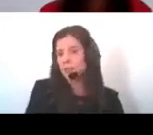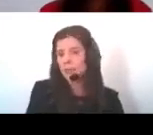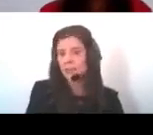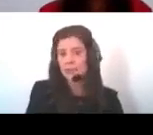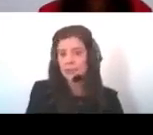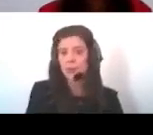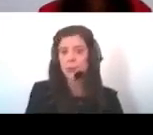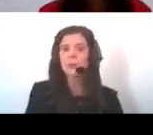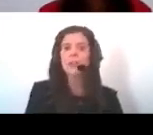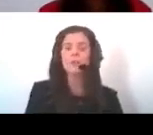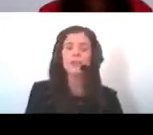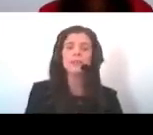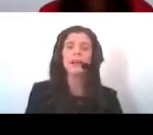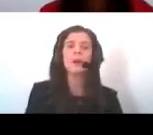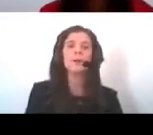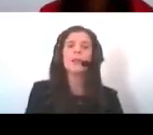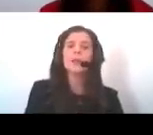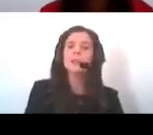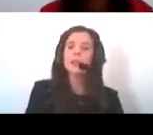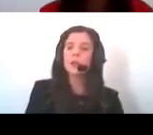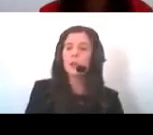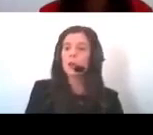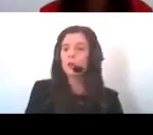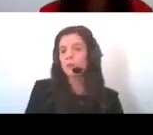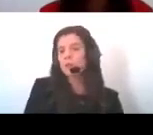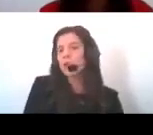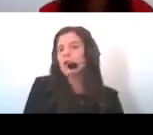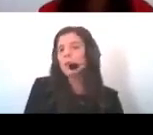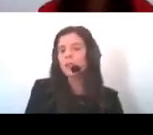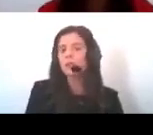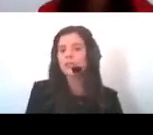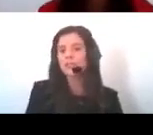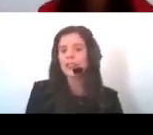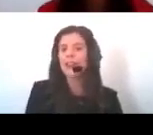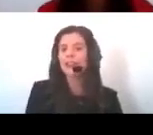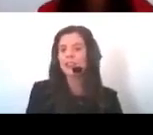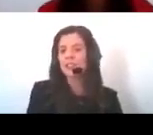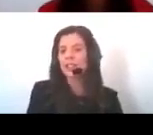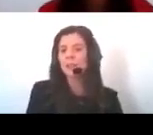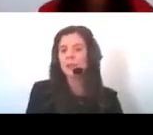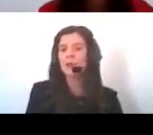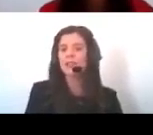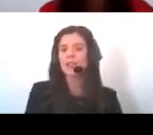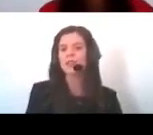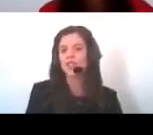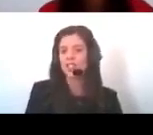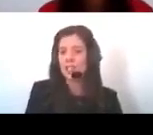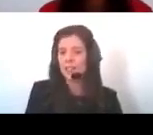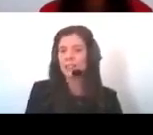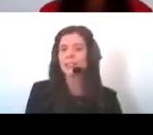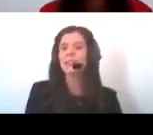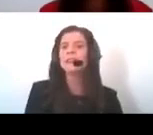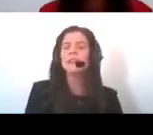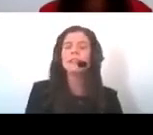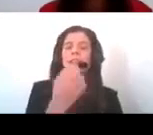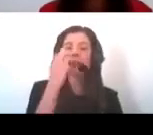área de preservação ambiental, se eu estou cumprindo todas as regras ditadas pelos conselhos de